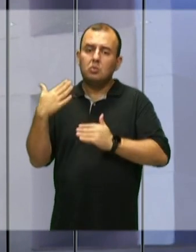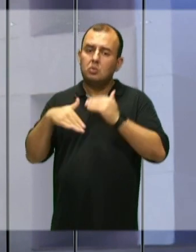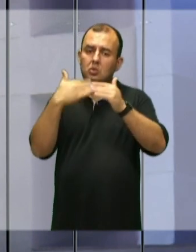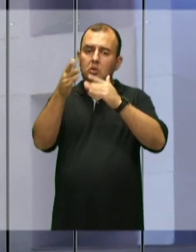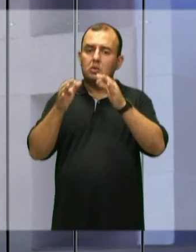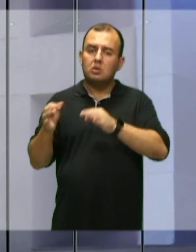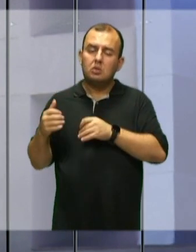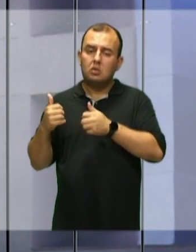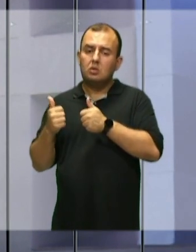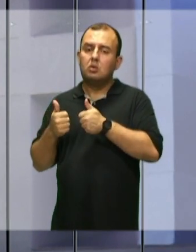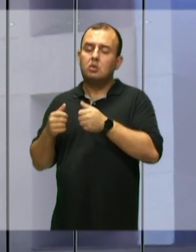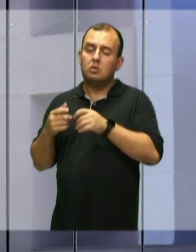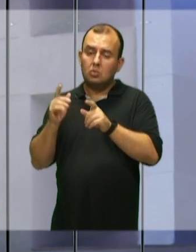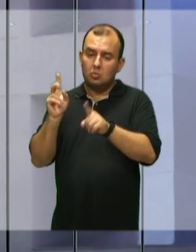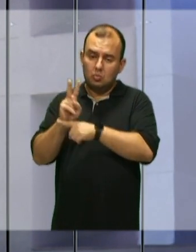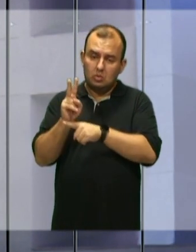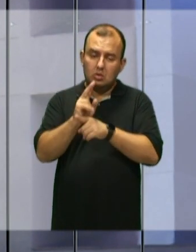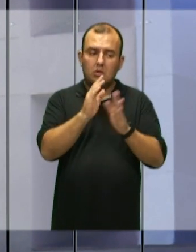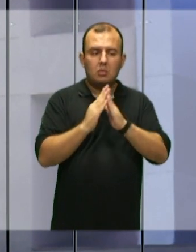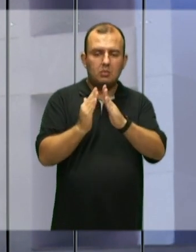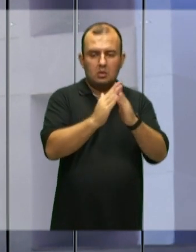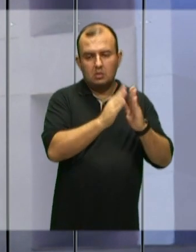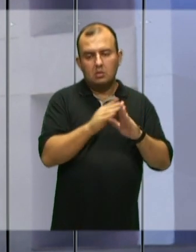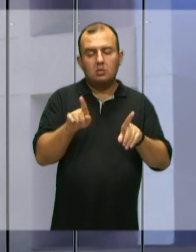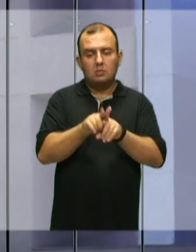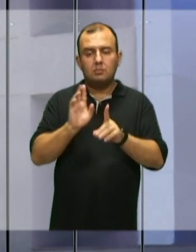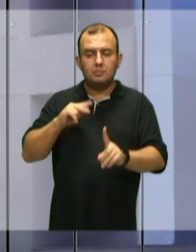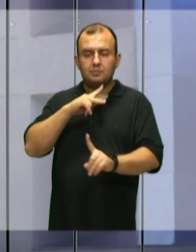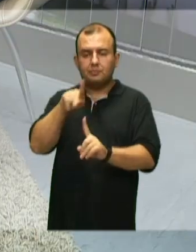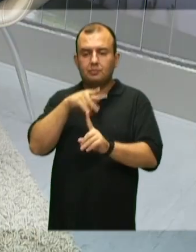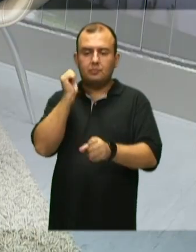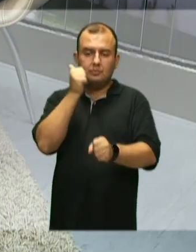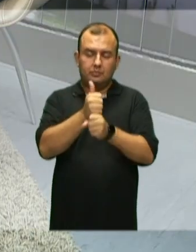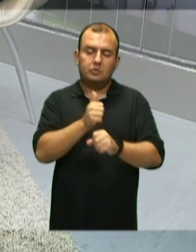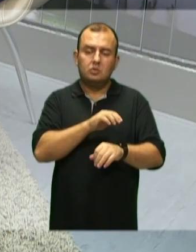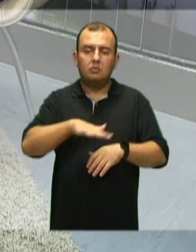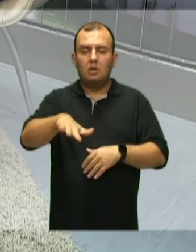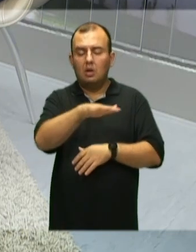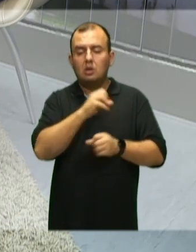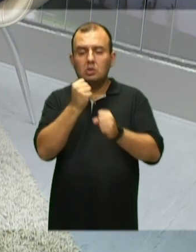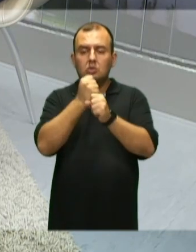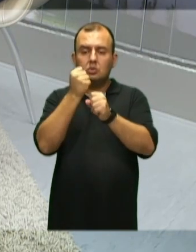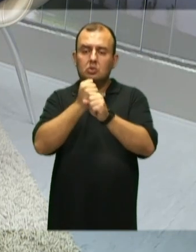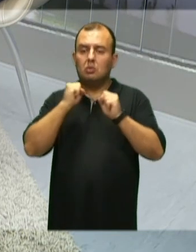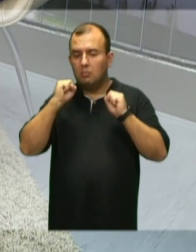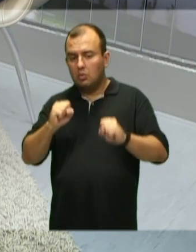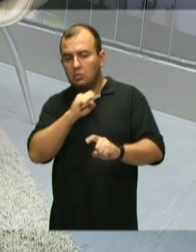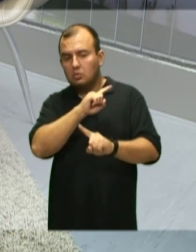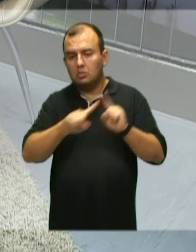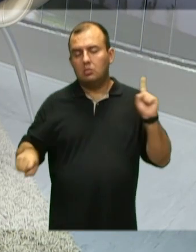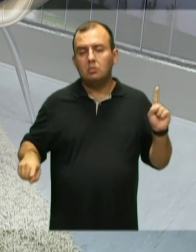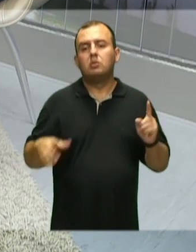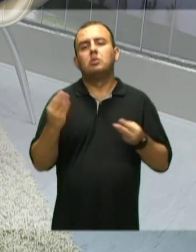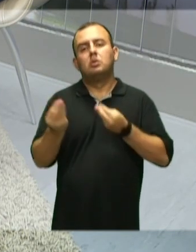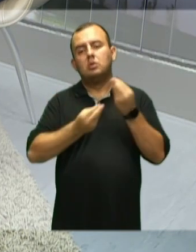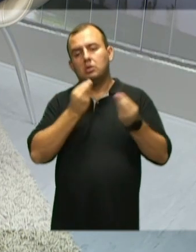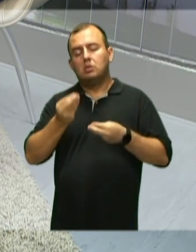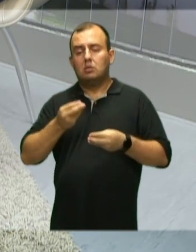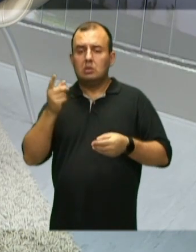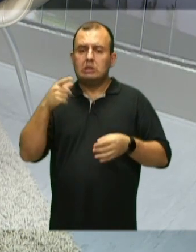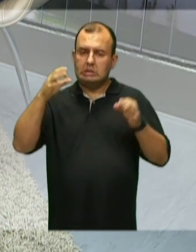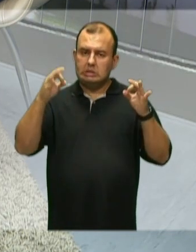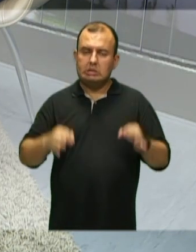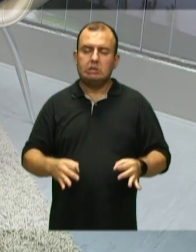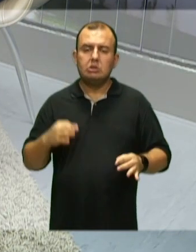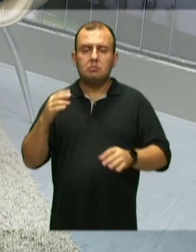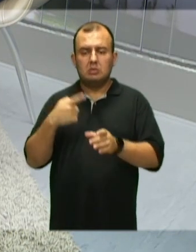também da questão da Habitação e o plano diretor ele traz isso as novas áreas de construção aonde é permitido aonde não é então com certeza uma cidade